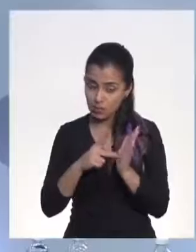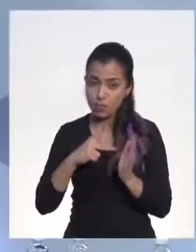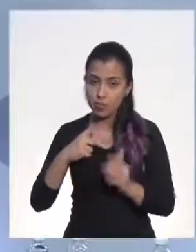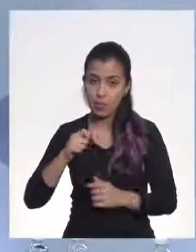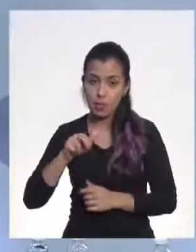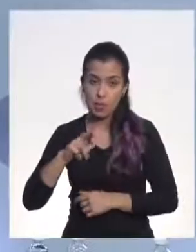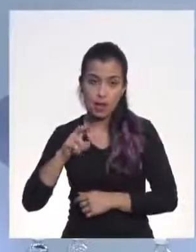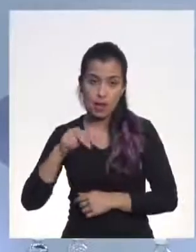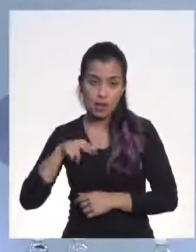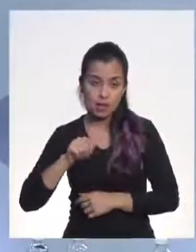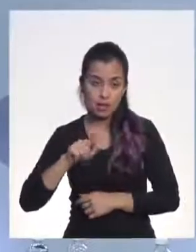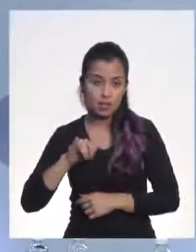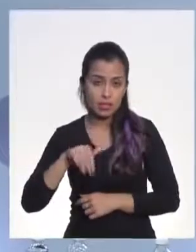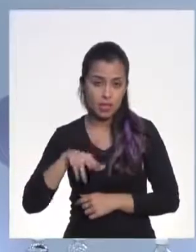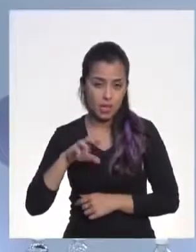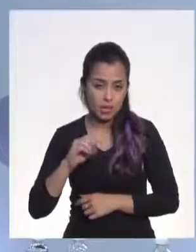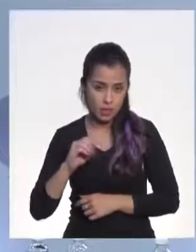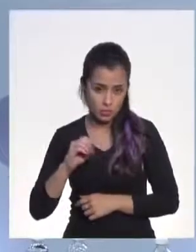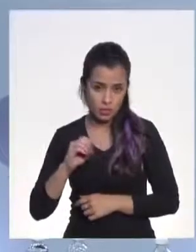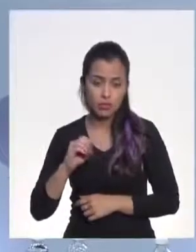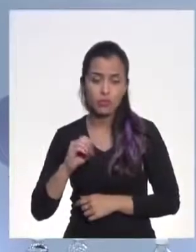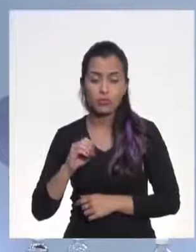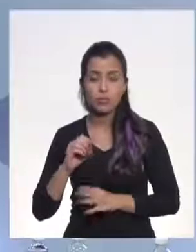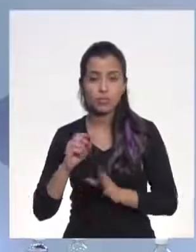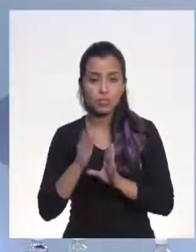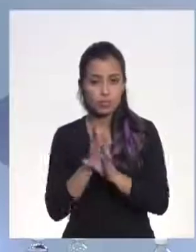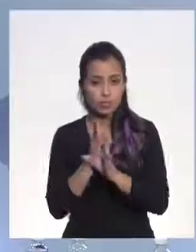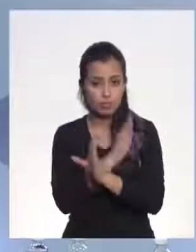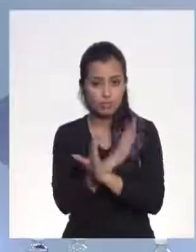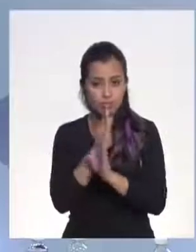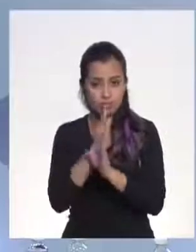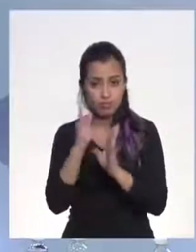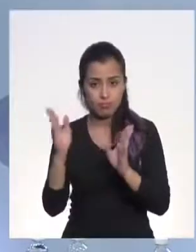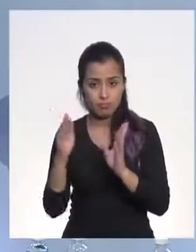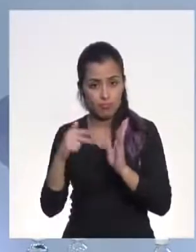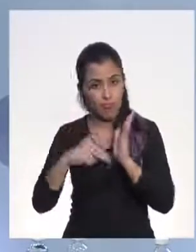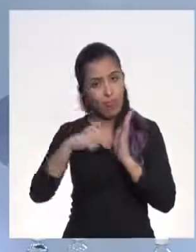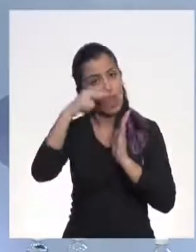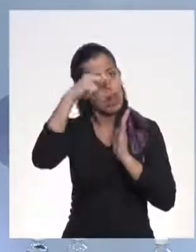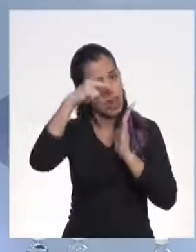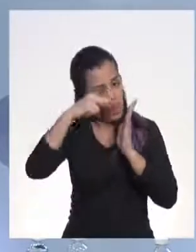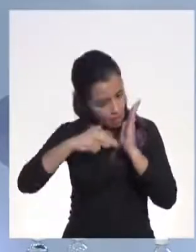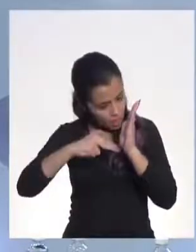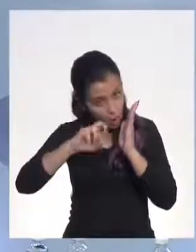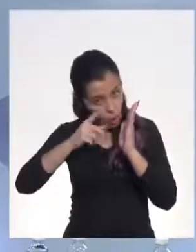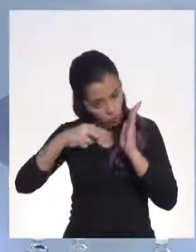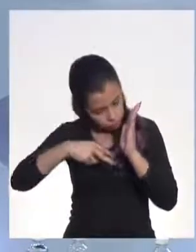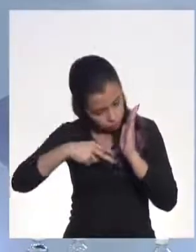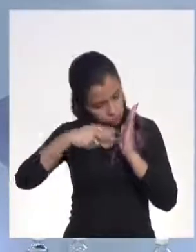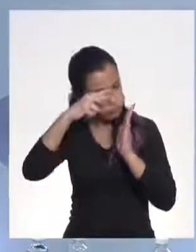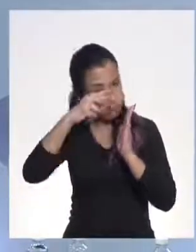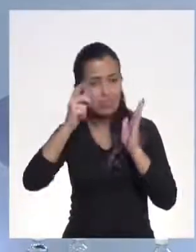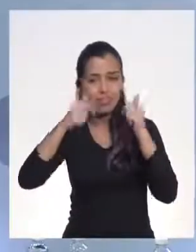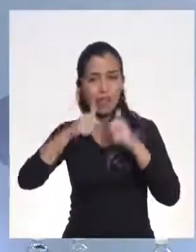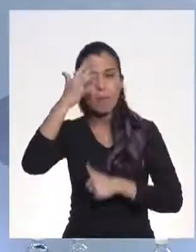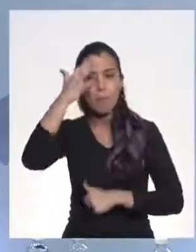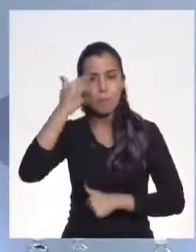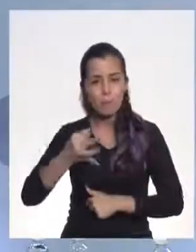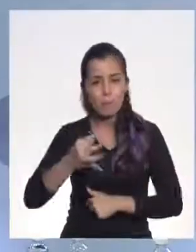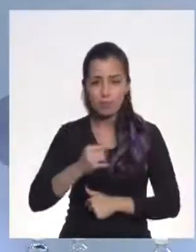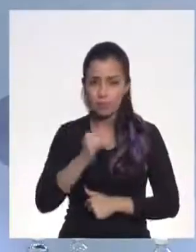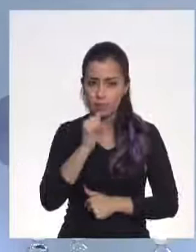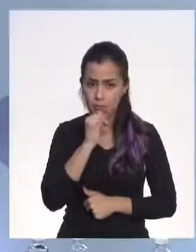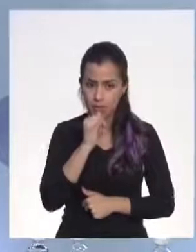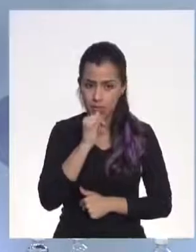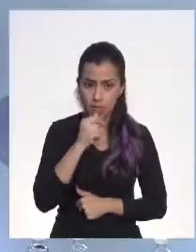eu posso ler de trás para frente de frente para trás eu entendo o poema Olha só deles daqui a construção